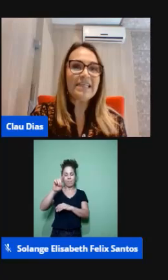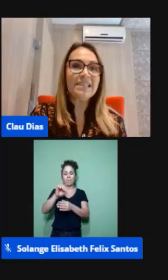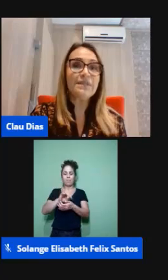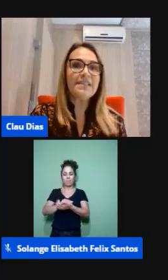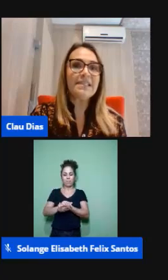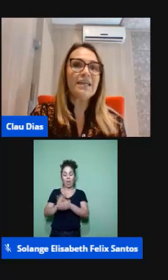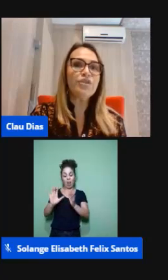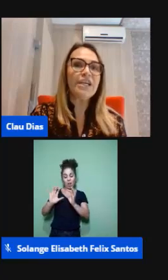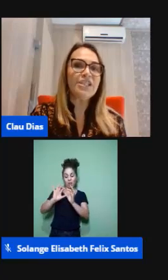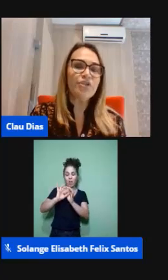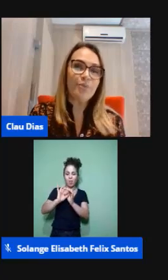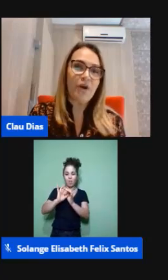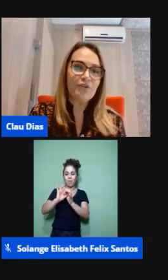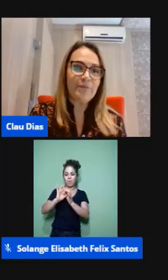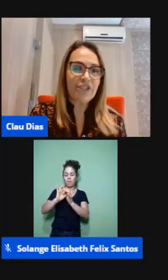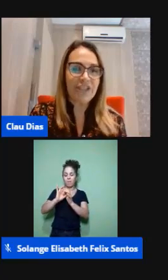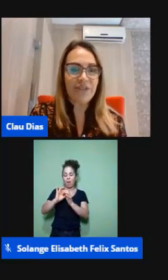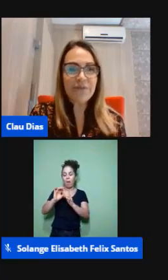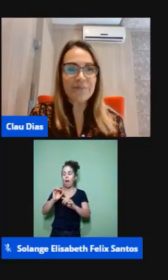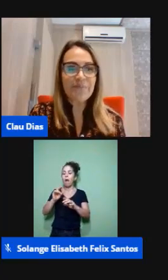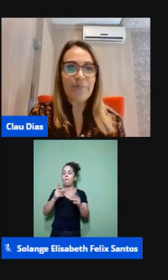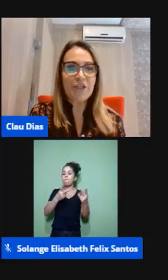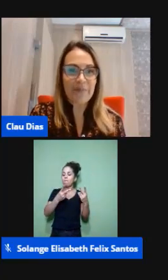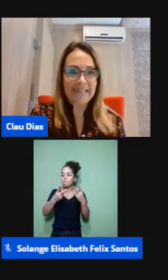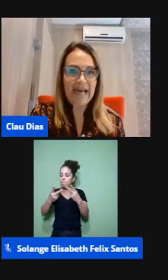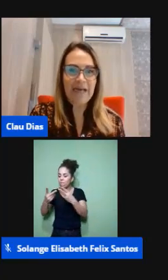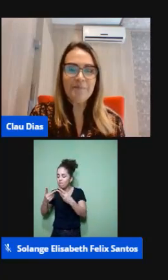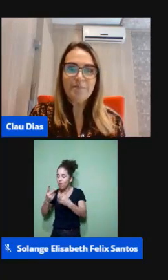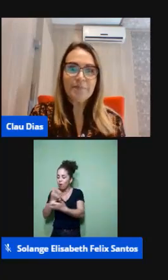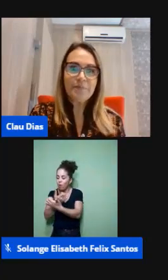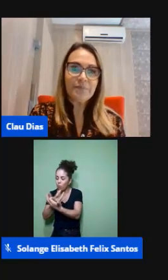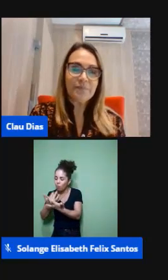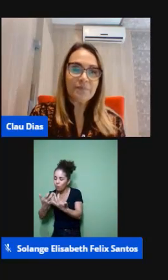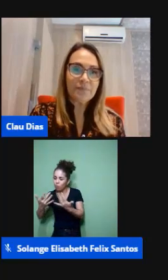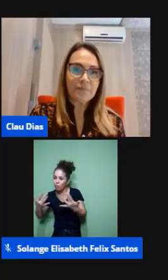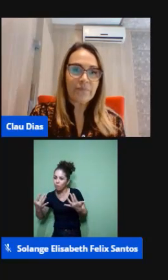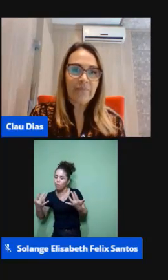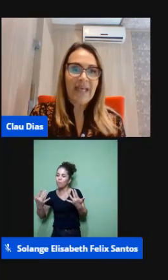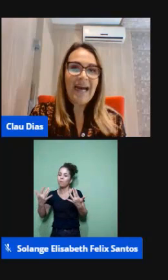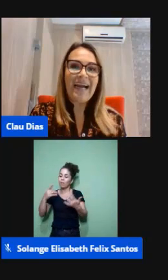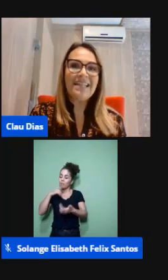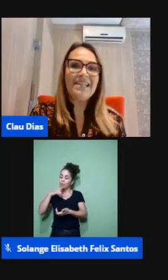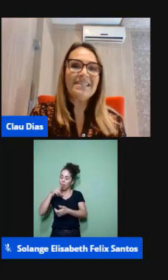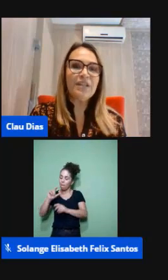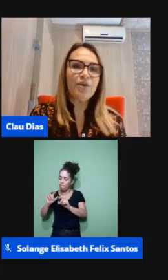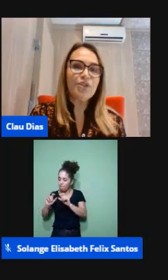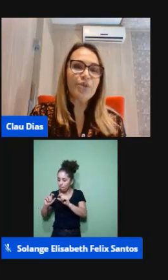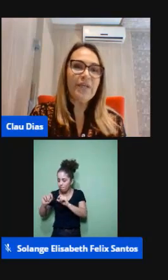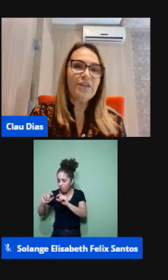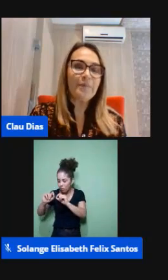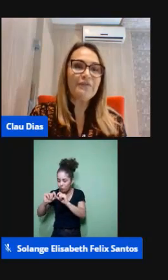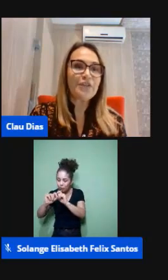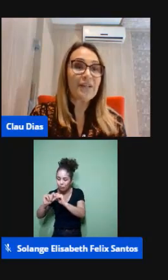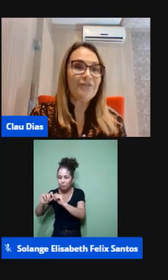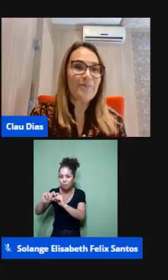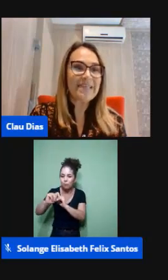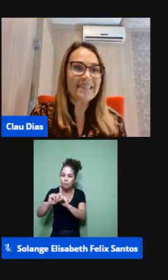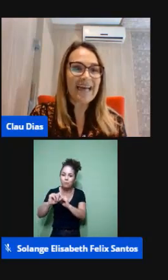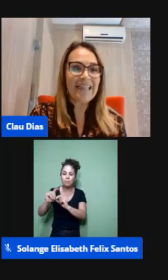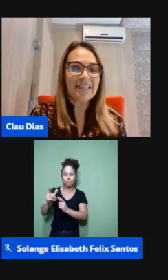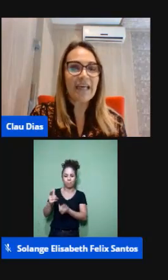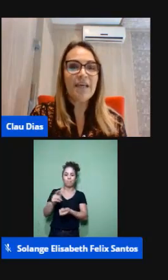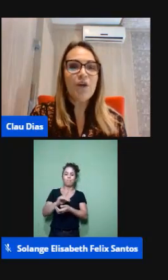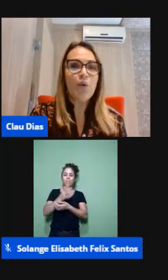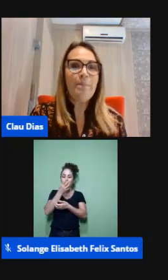Aí as crianças visitando o jardim onde moram os bichinhos, pode passar. Aí analisando e construindo, a professora levou